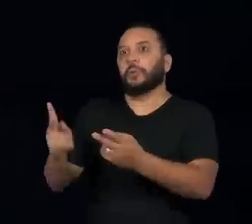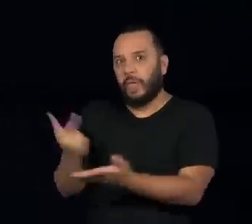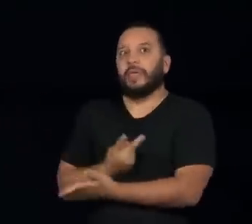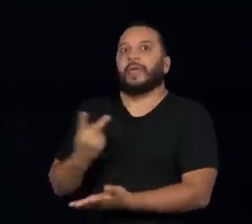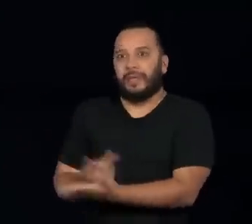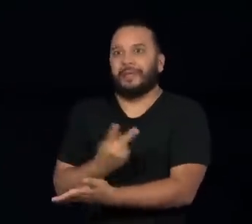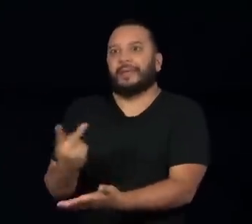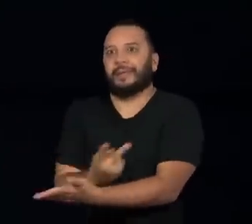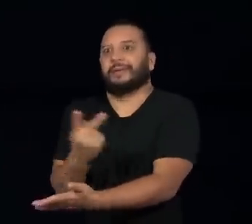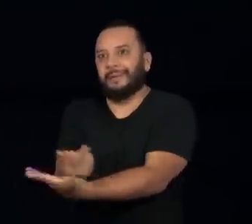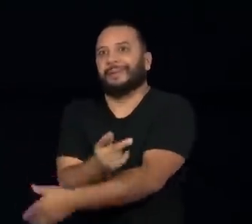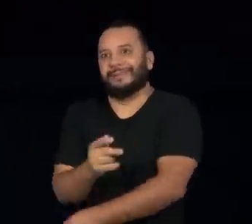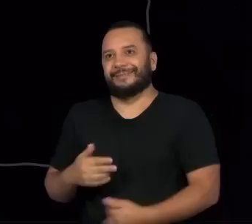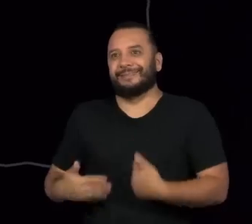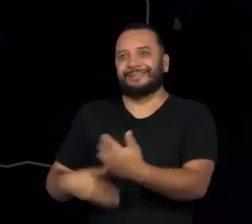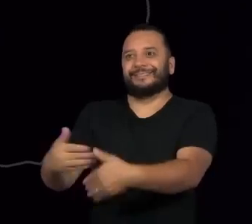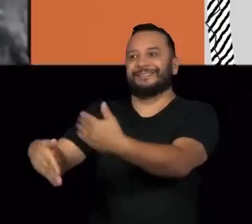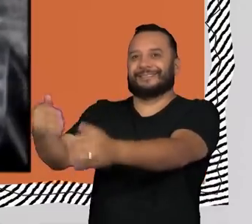aprende